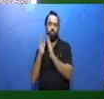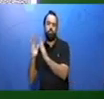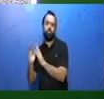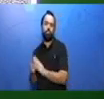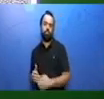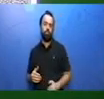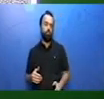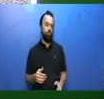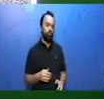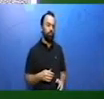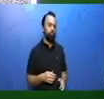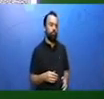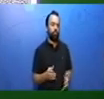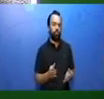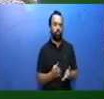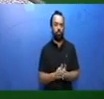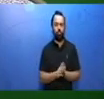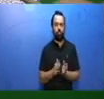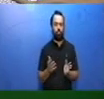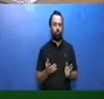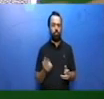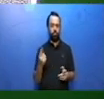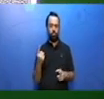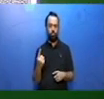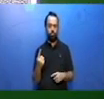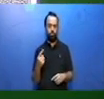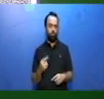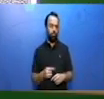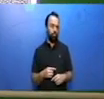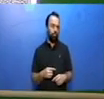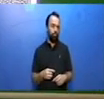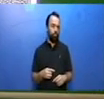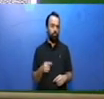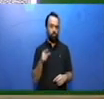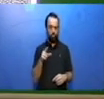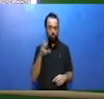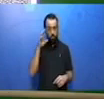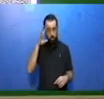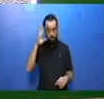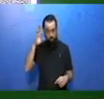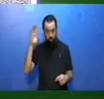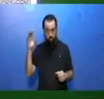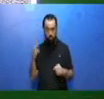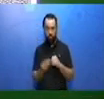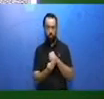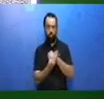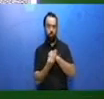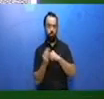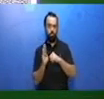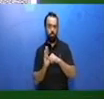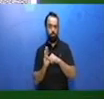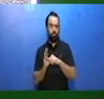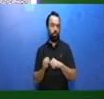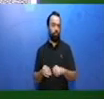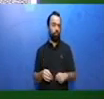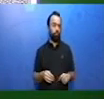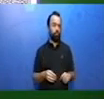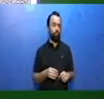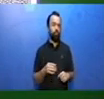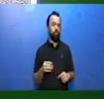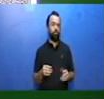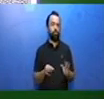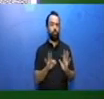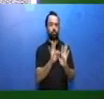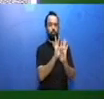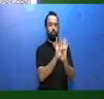página 111. Vocês imaginaram esse bairro aí na sua cabecinha? Vamos, então, acompanhar a leitura agora do